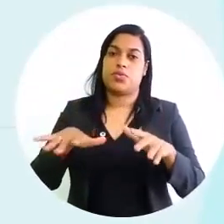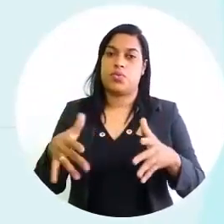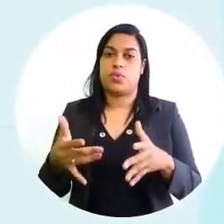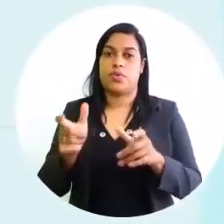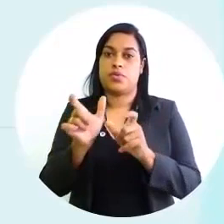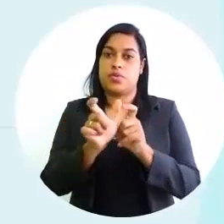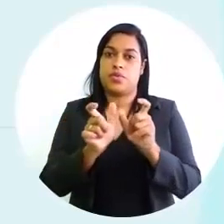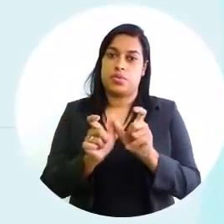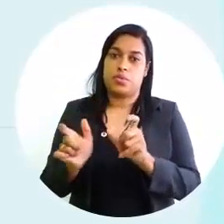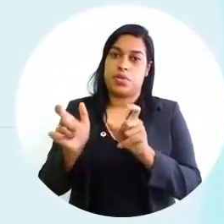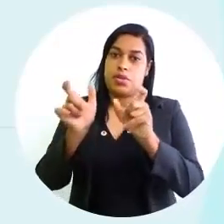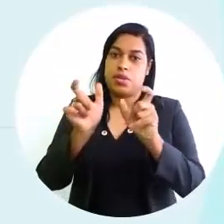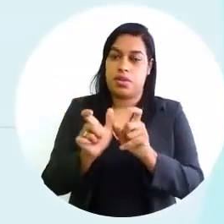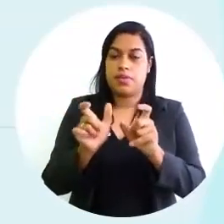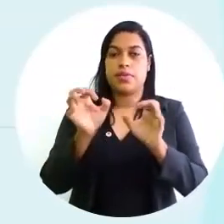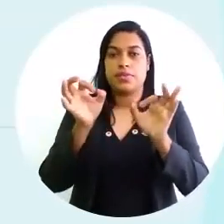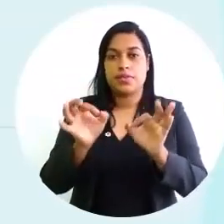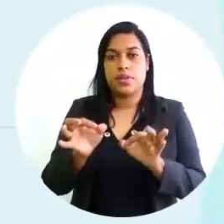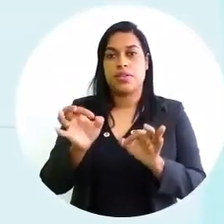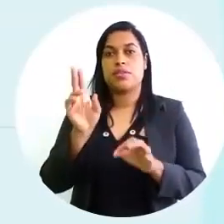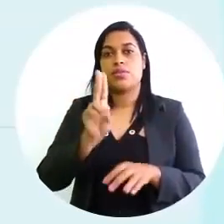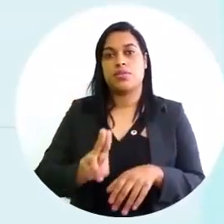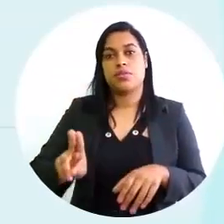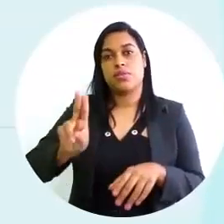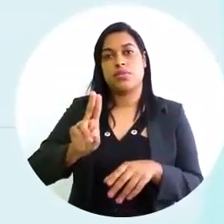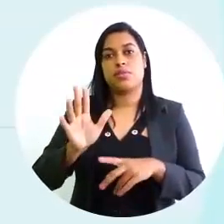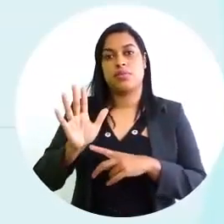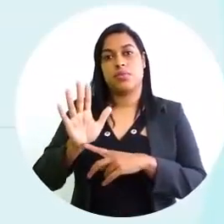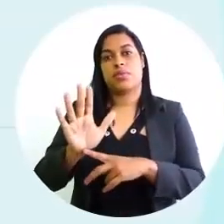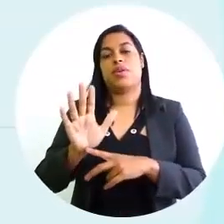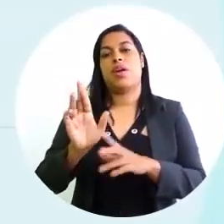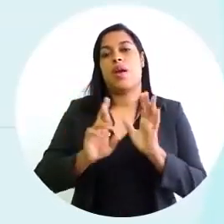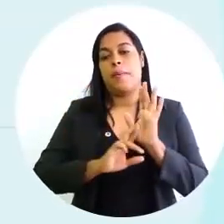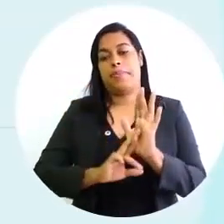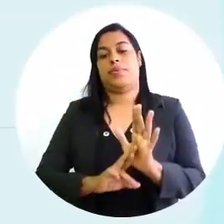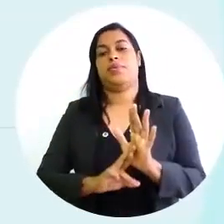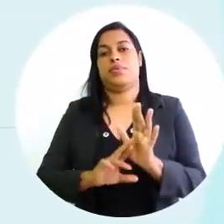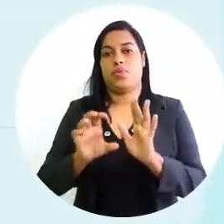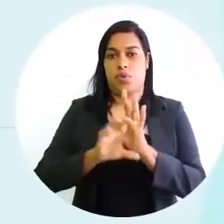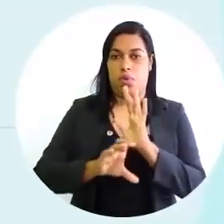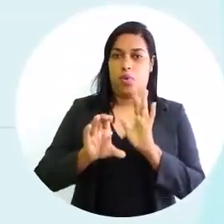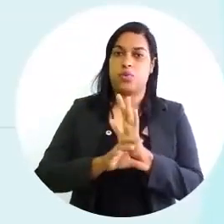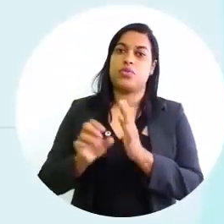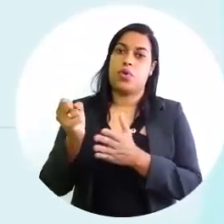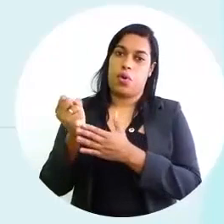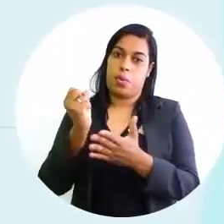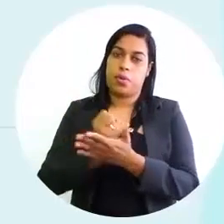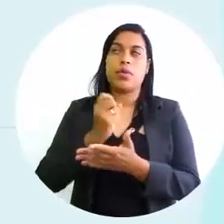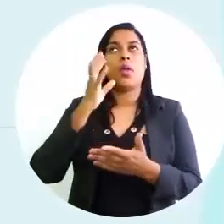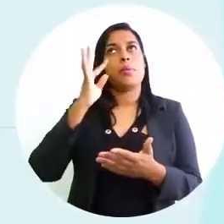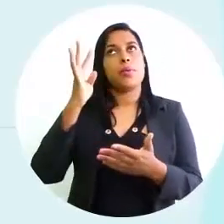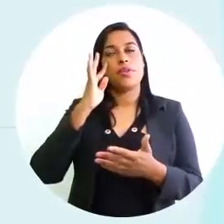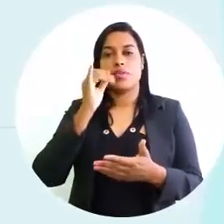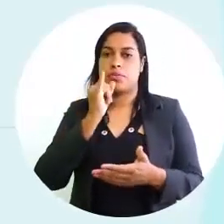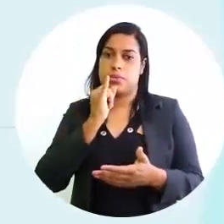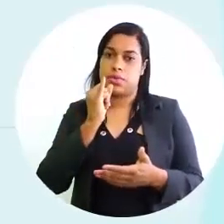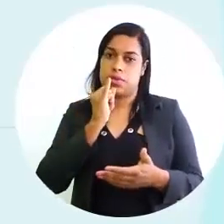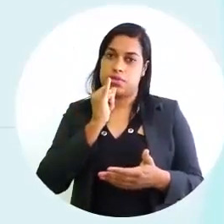são as palavras-chave que são mais adequadas para representar o conteúdo de um documento. Então, imagine só